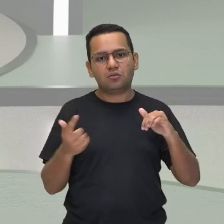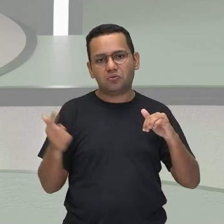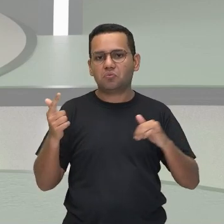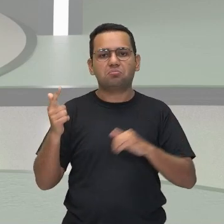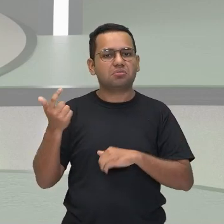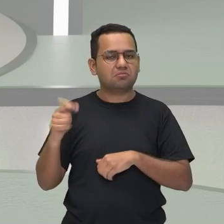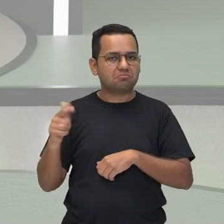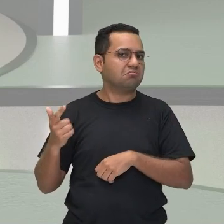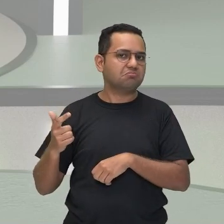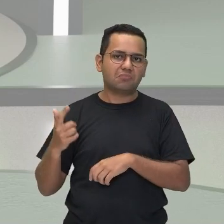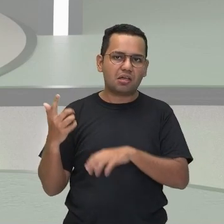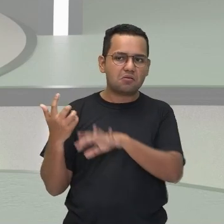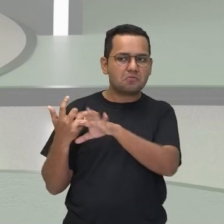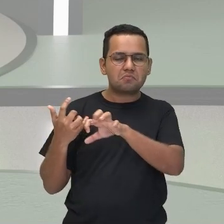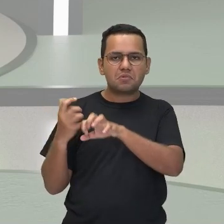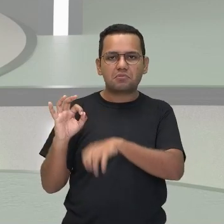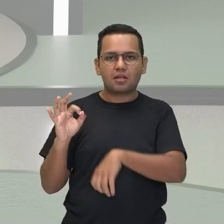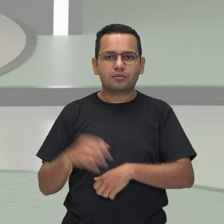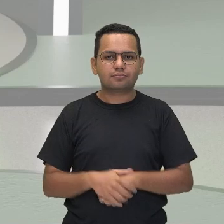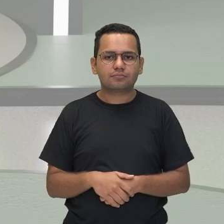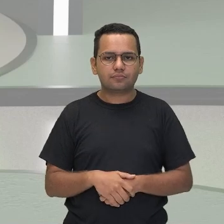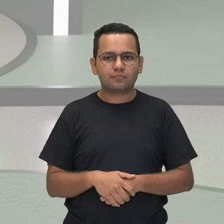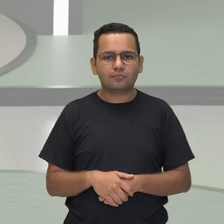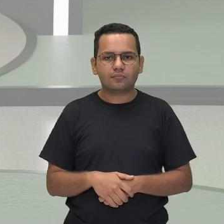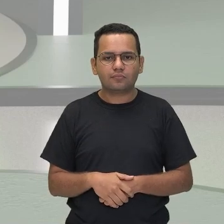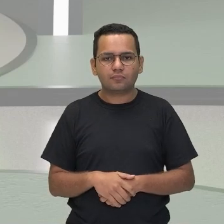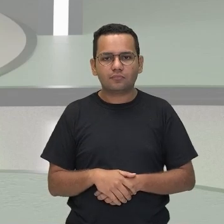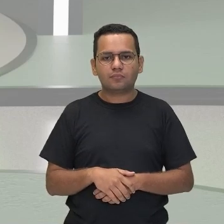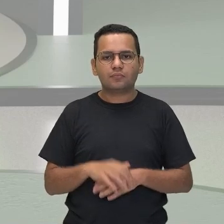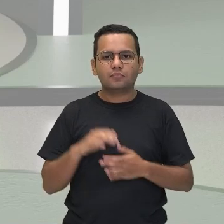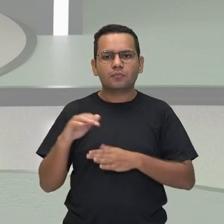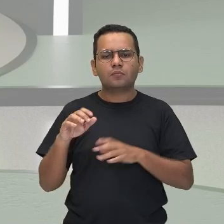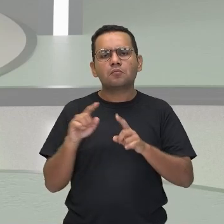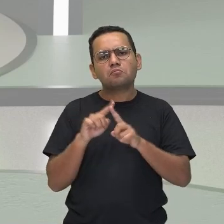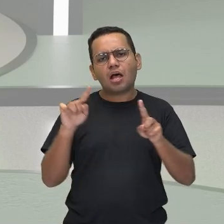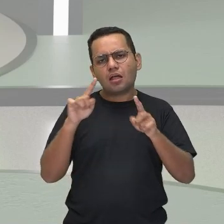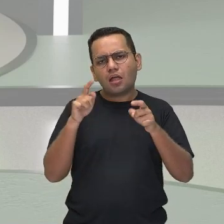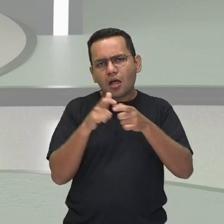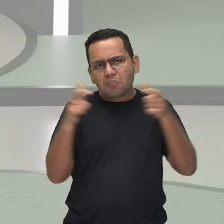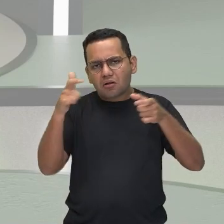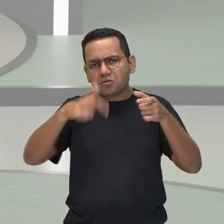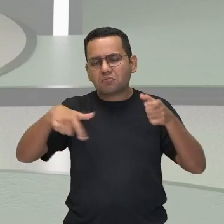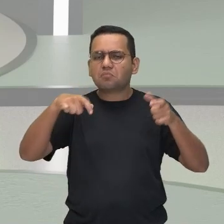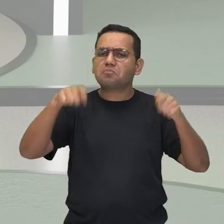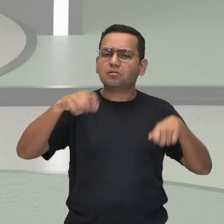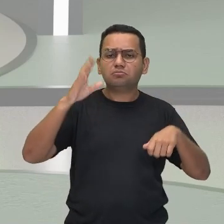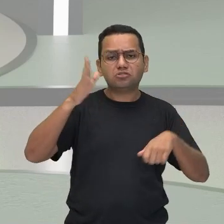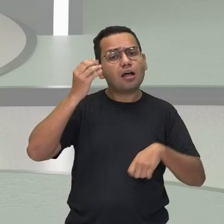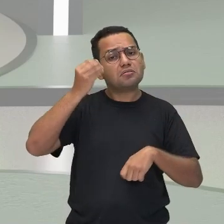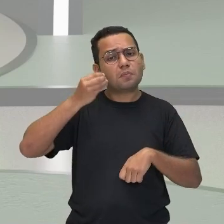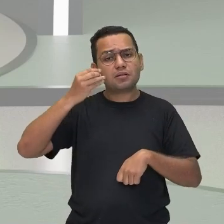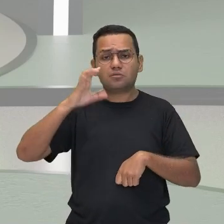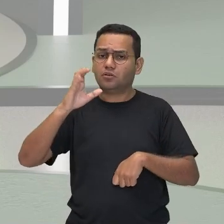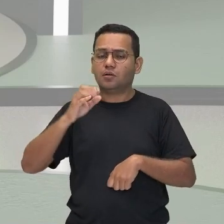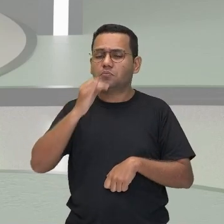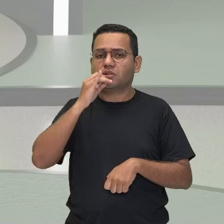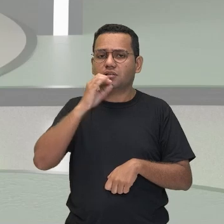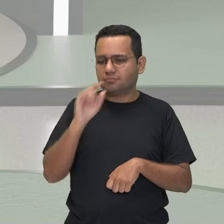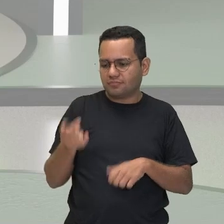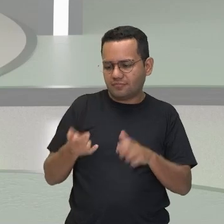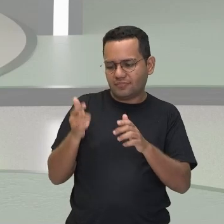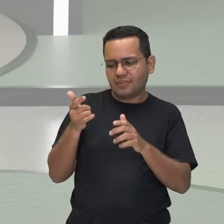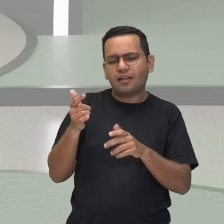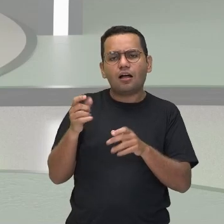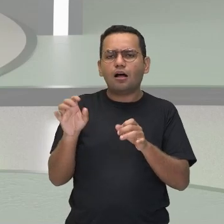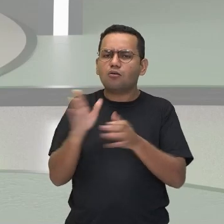magnética. Grande parte das pessoas já teve a oportunidade de brincar com o ímã, achou um pedaço de ímã quebrado.